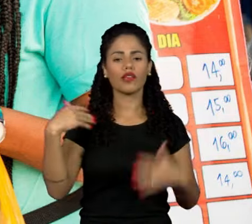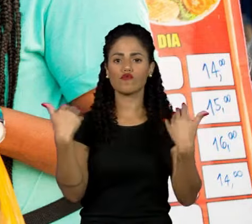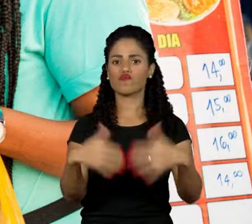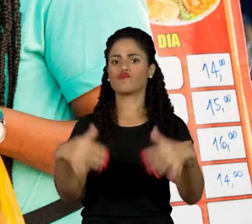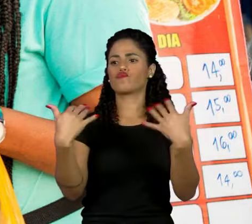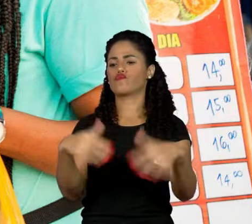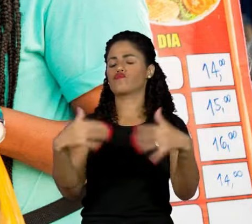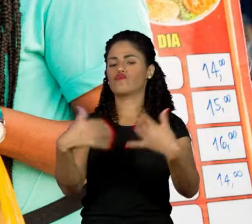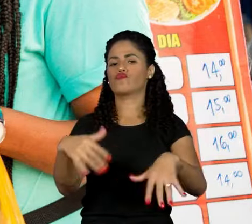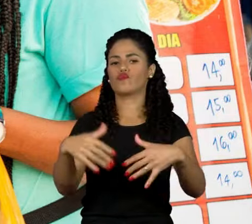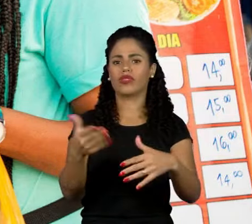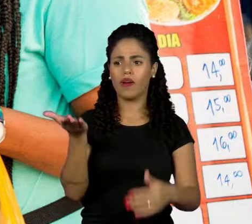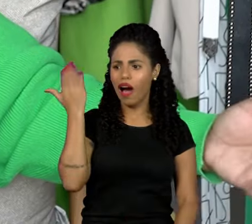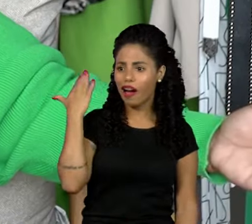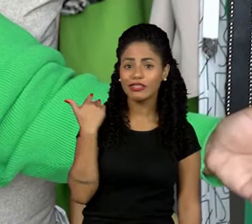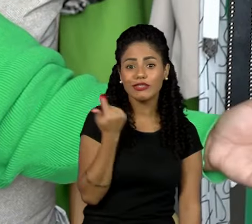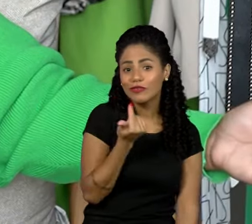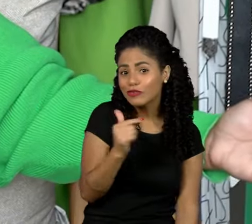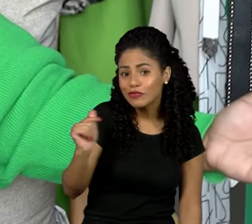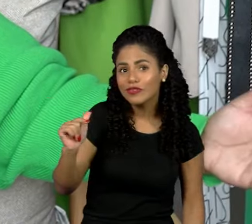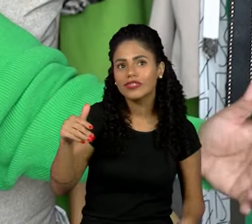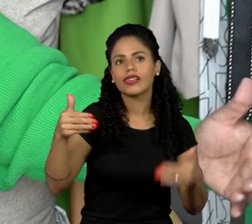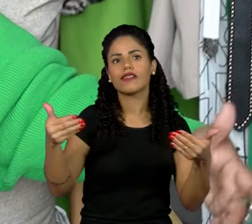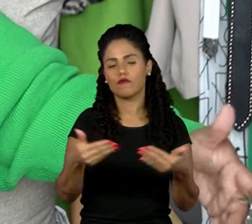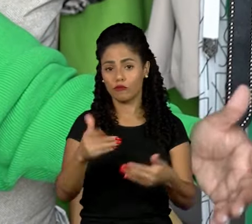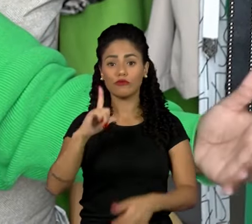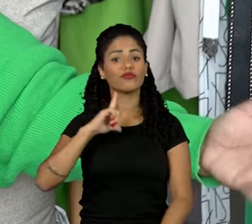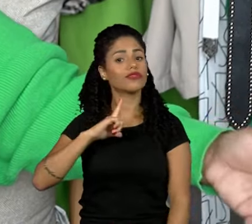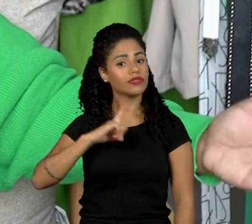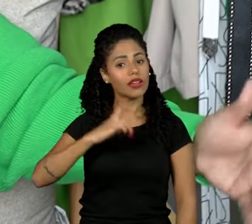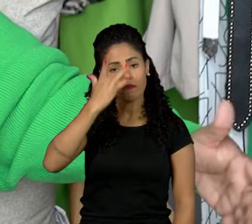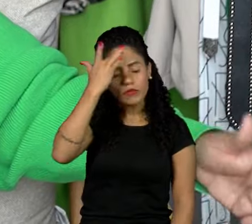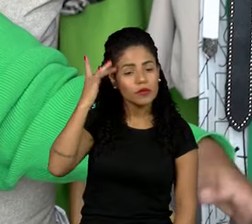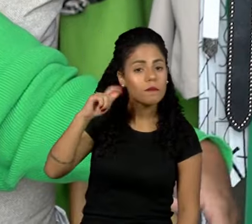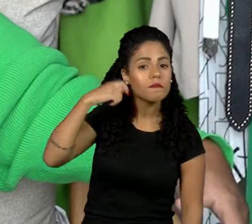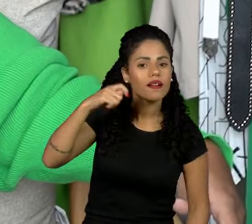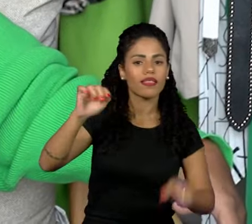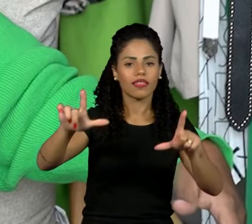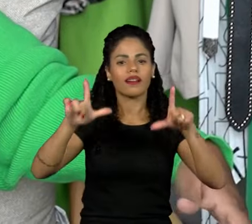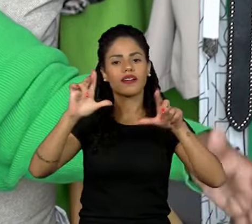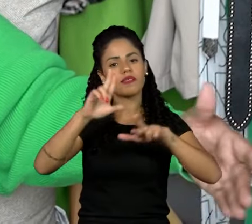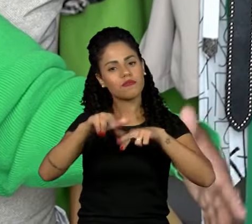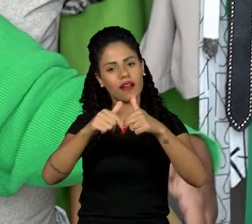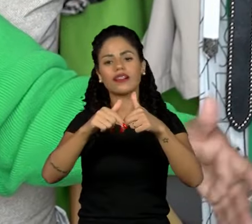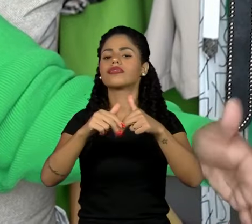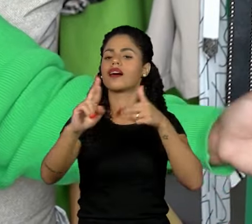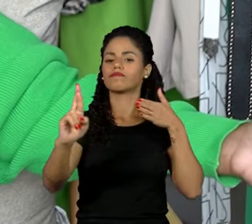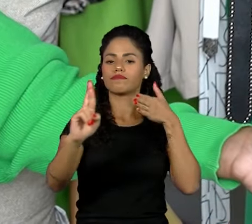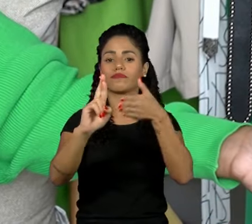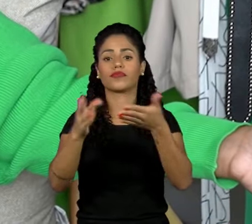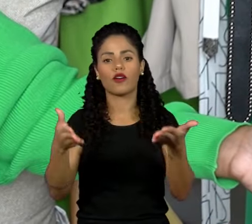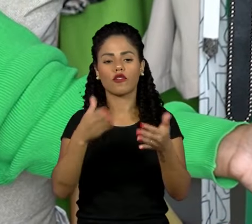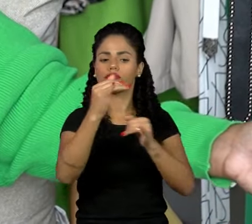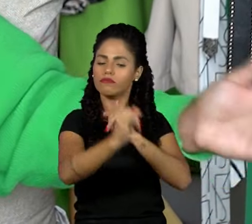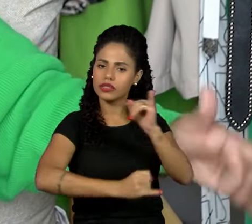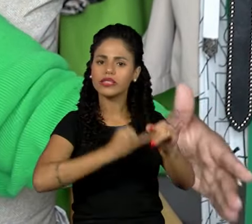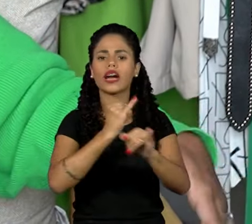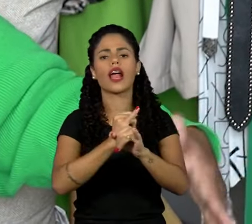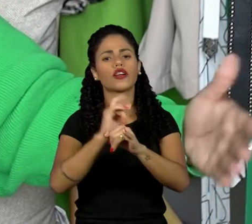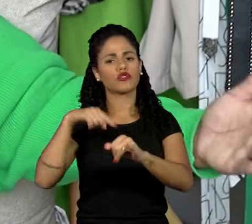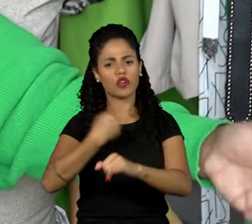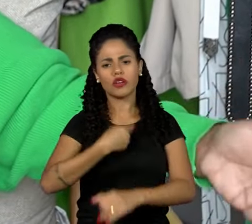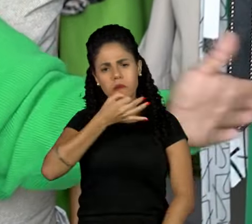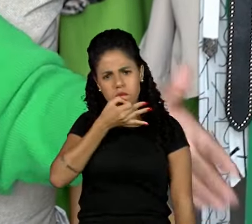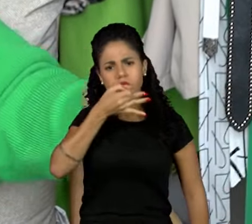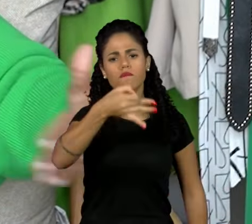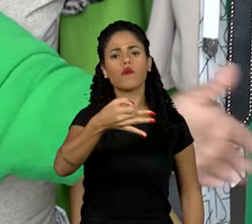impensado em outras épocas, e isso é por conta do advento da internet. A internet nos deu voz, deu a possibilidade